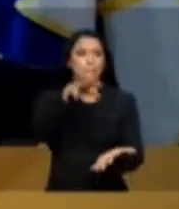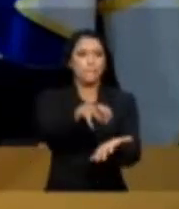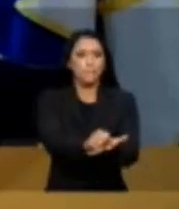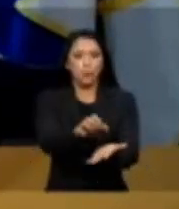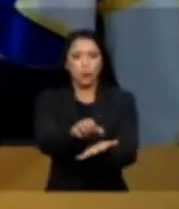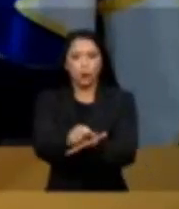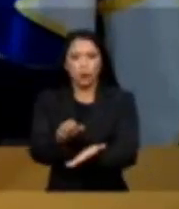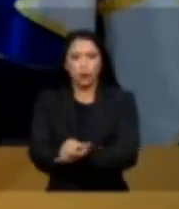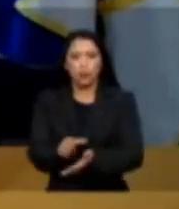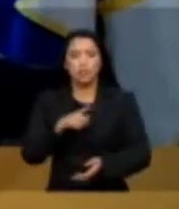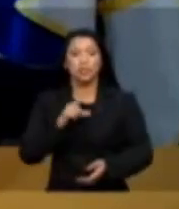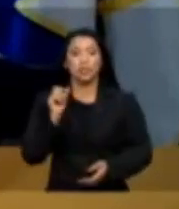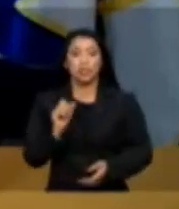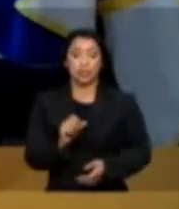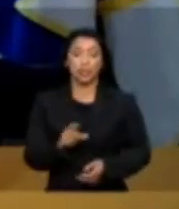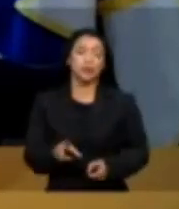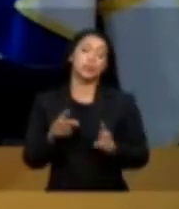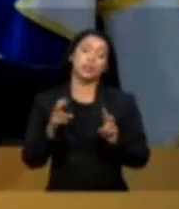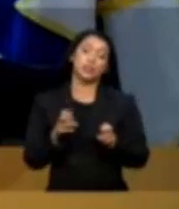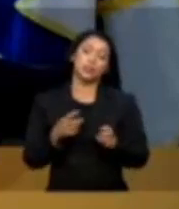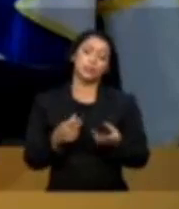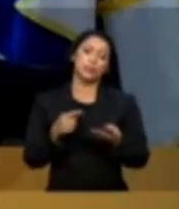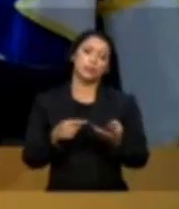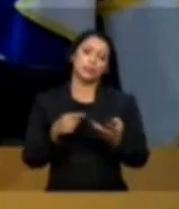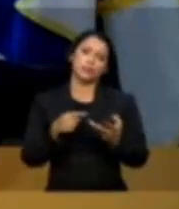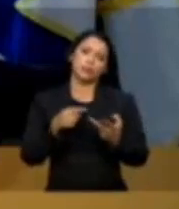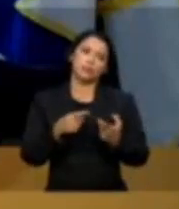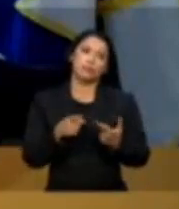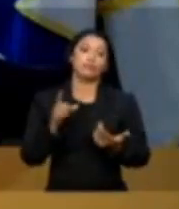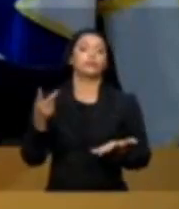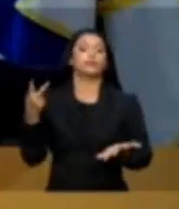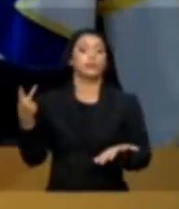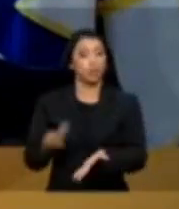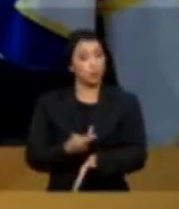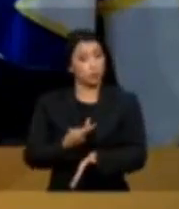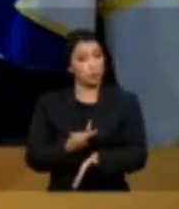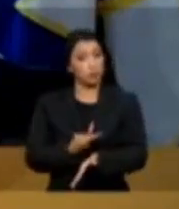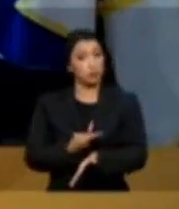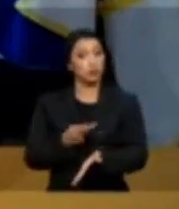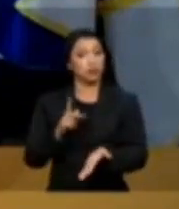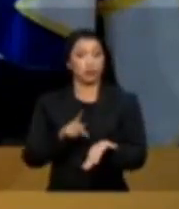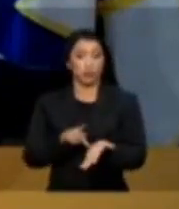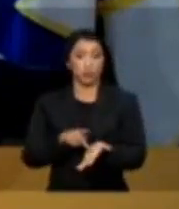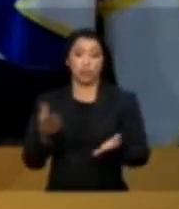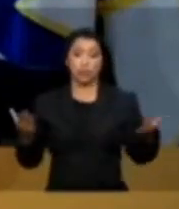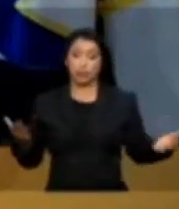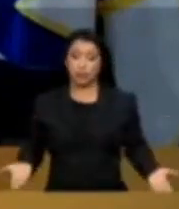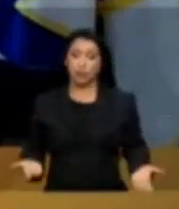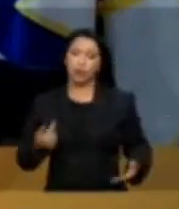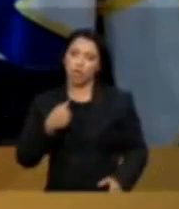de esbulho há de ser considerada em cada caso concreto. Repito, entende esse